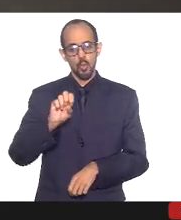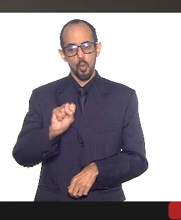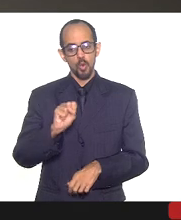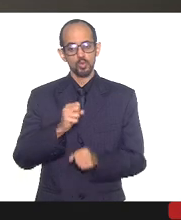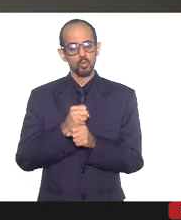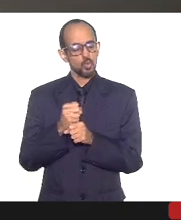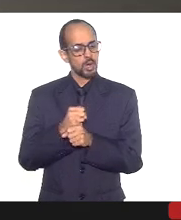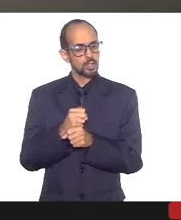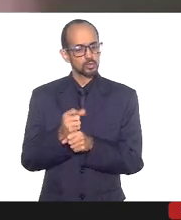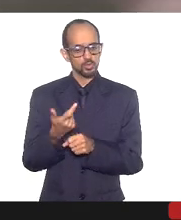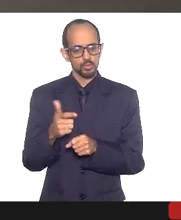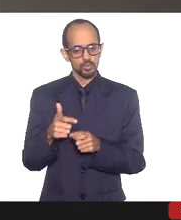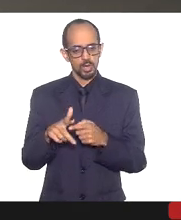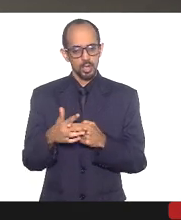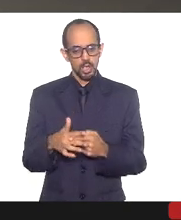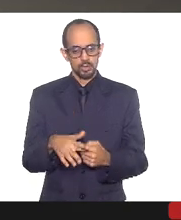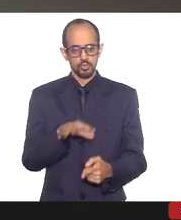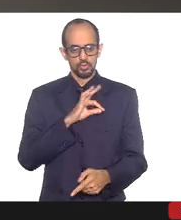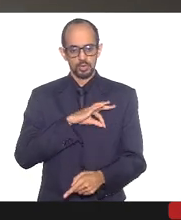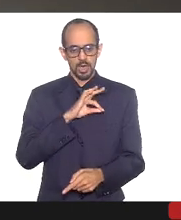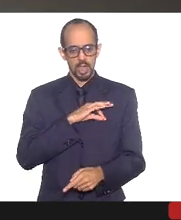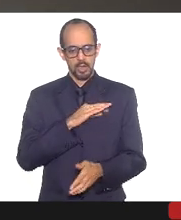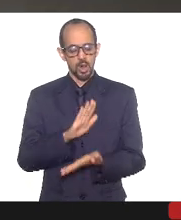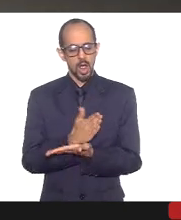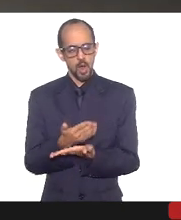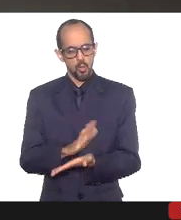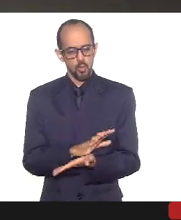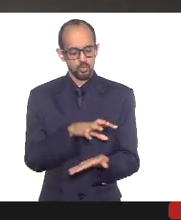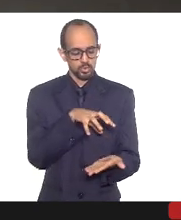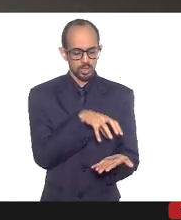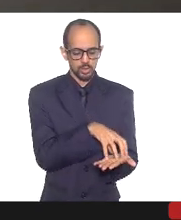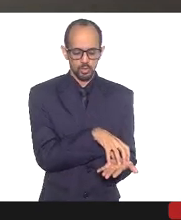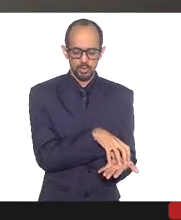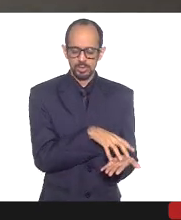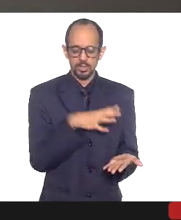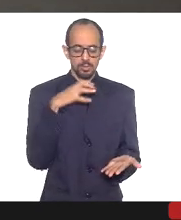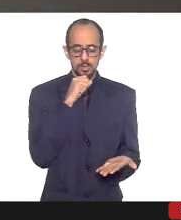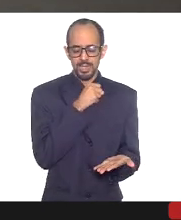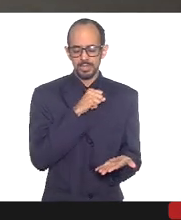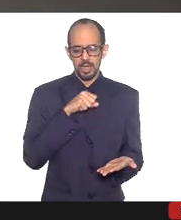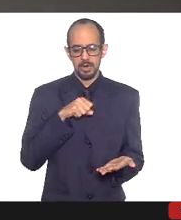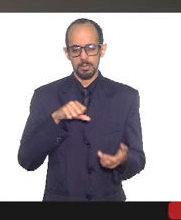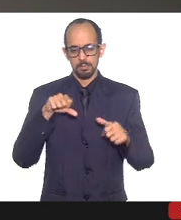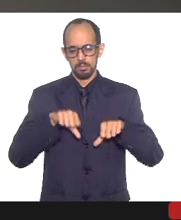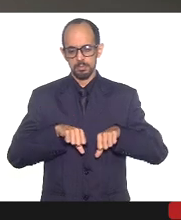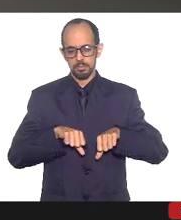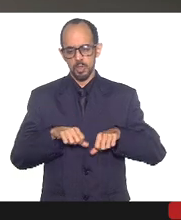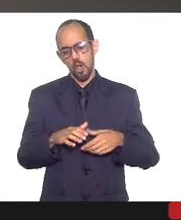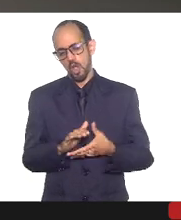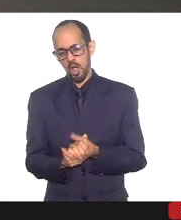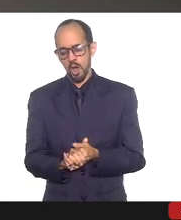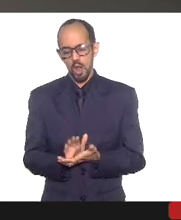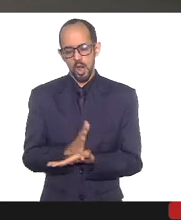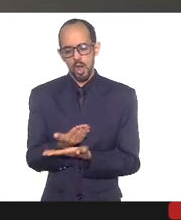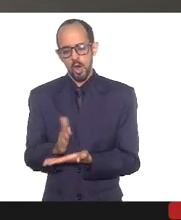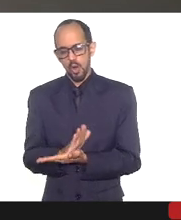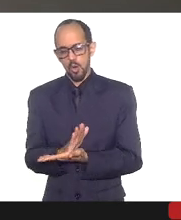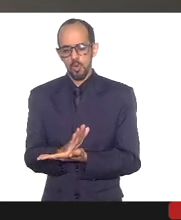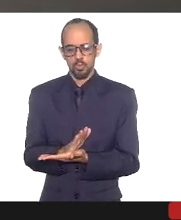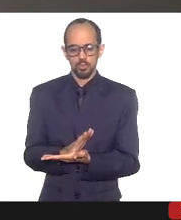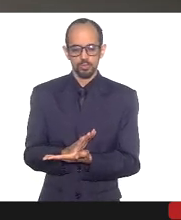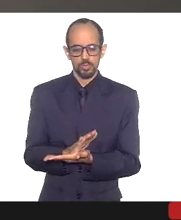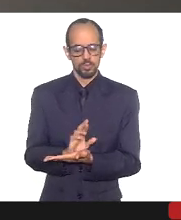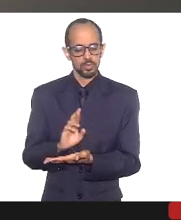8 anos sem reajuste. Claro, tem categorias que a gente verifica um ou outro ganho, mas não é